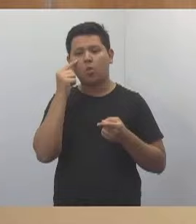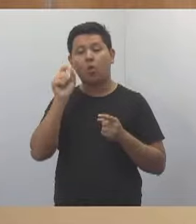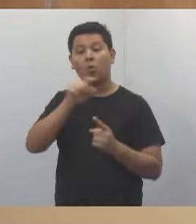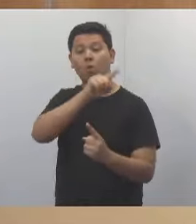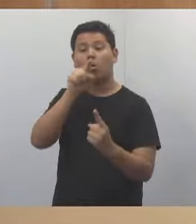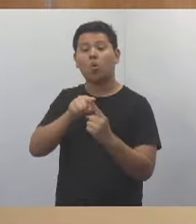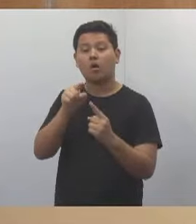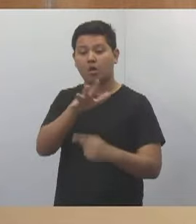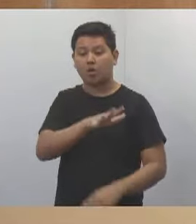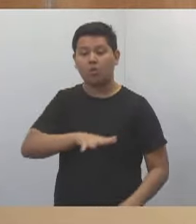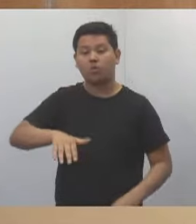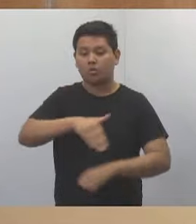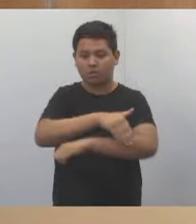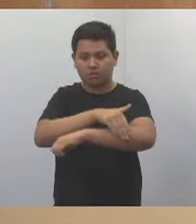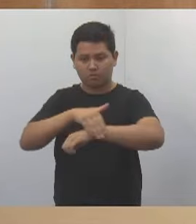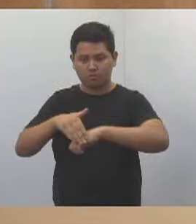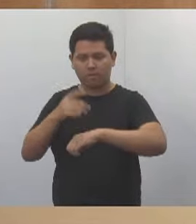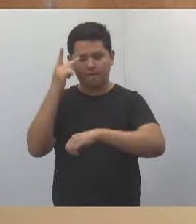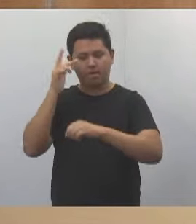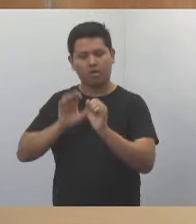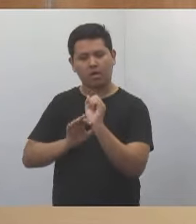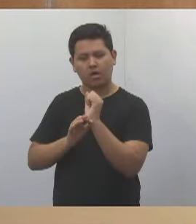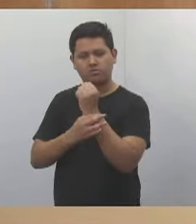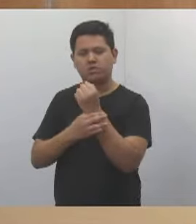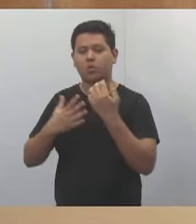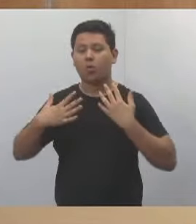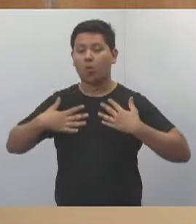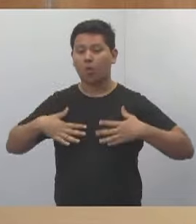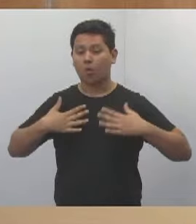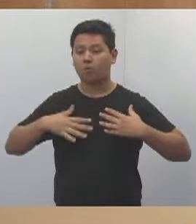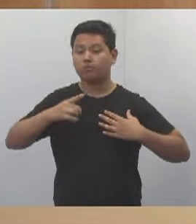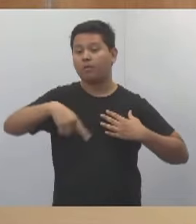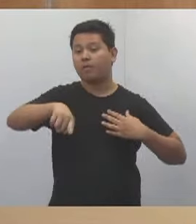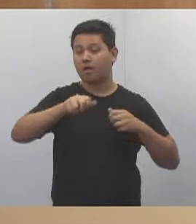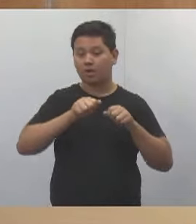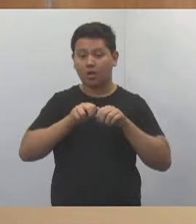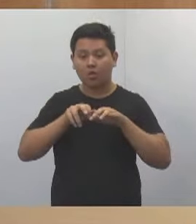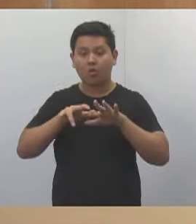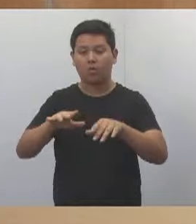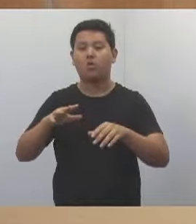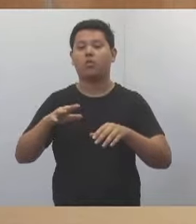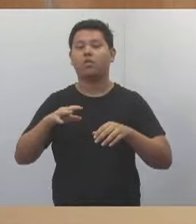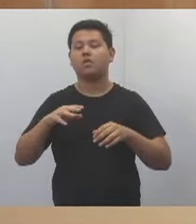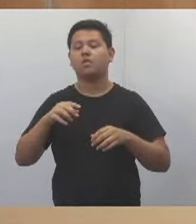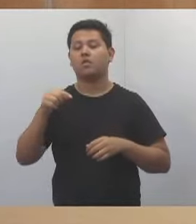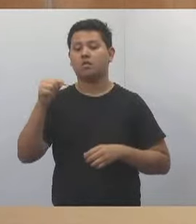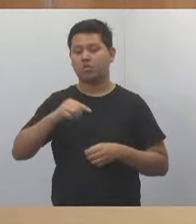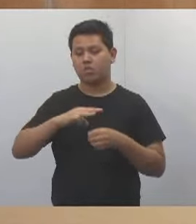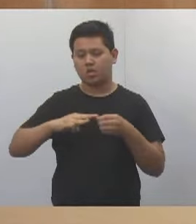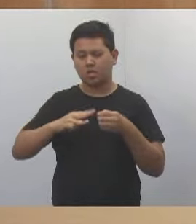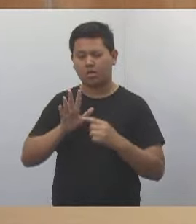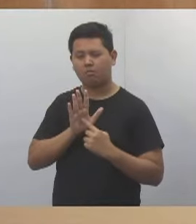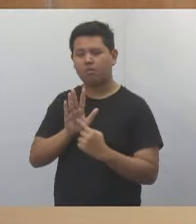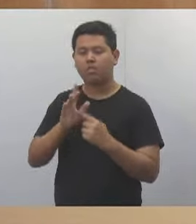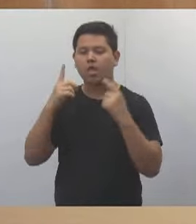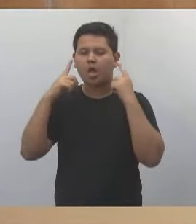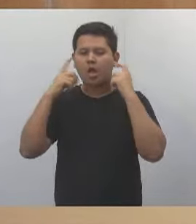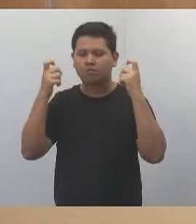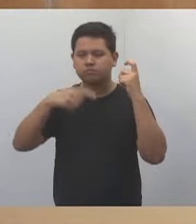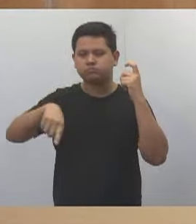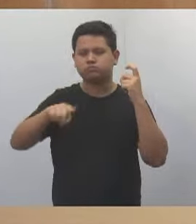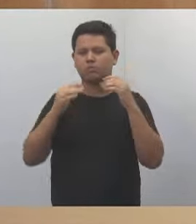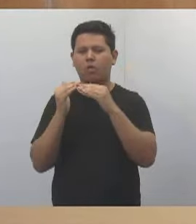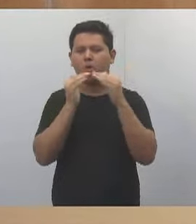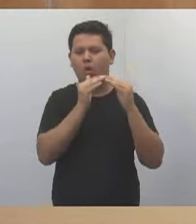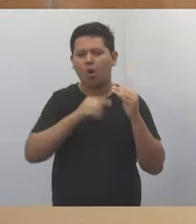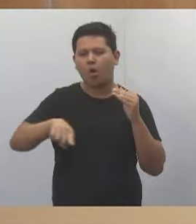um ambiente urbano mais seguro e tranquilo para todos os cidadãos. Diante do exposto, certos da compreensão